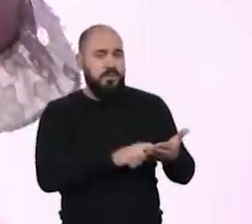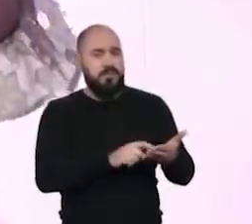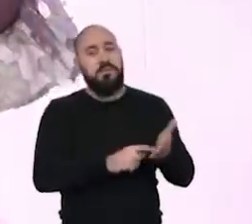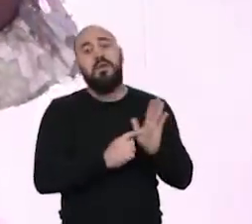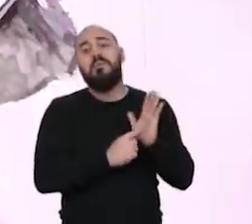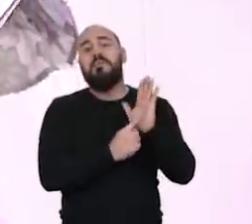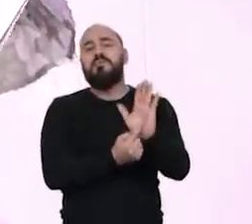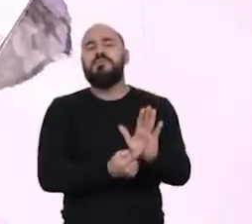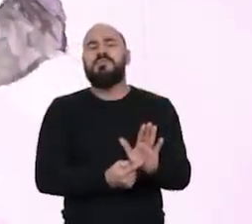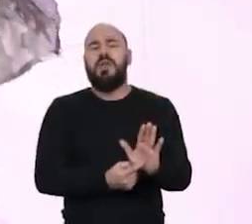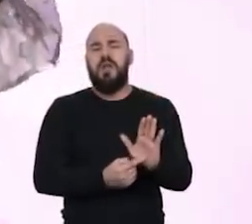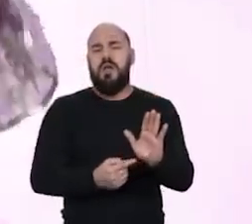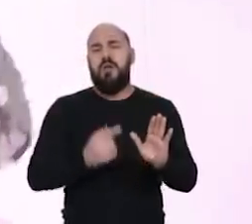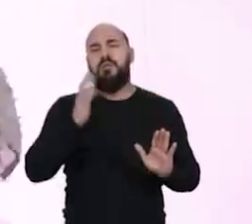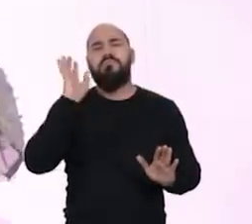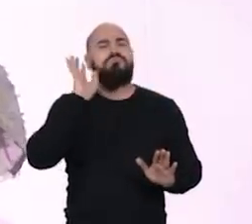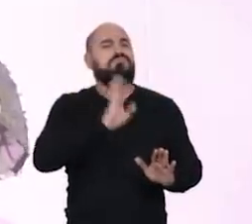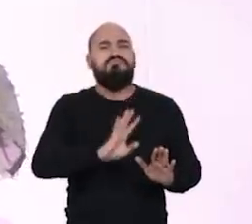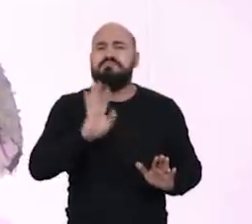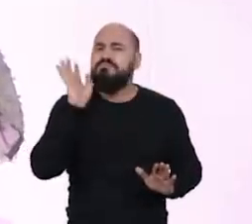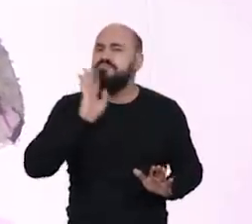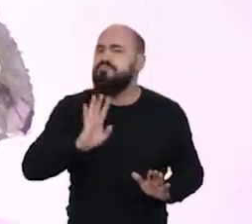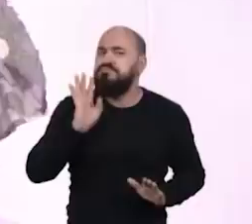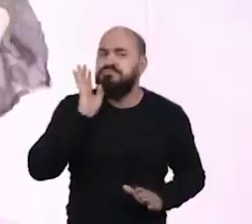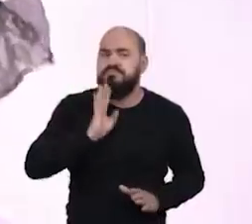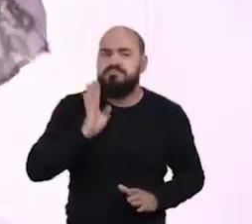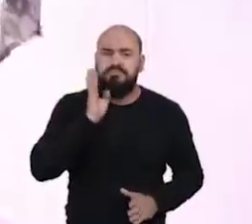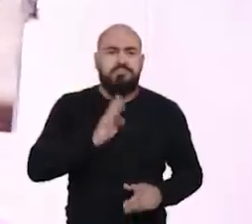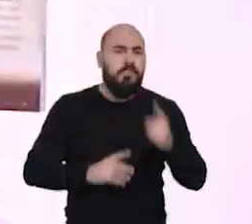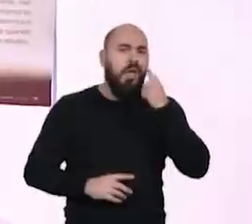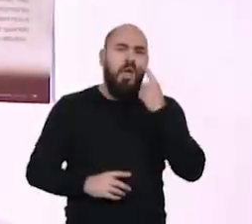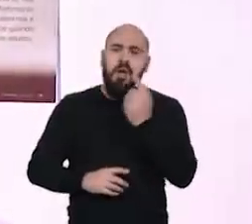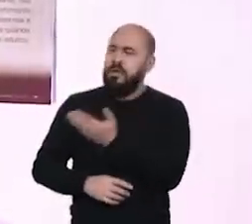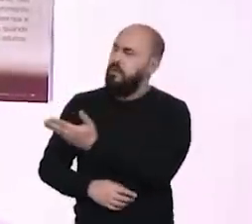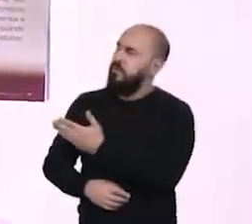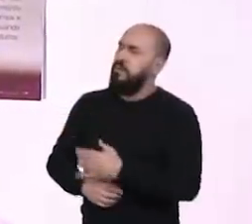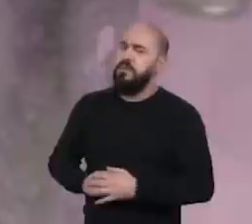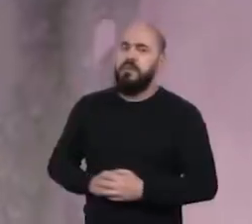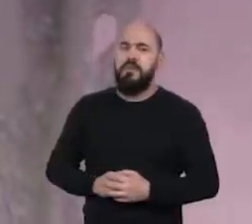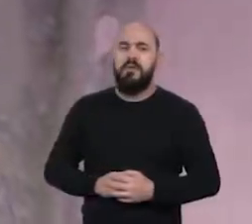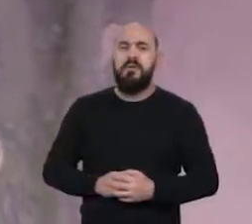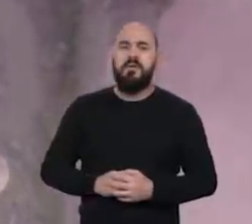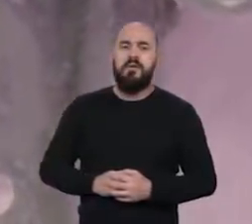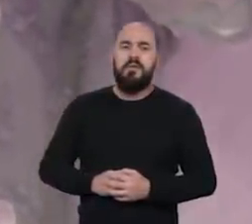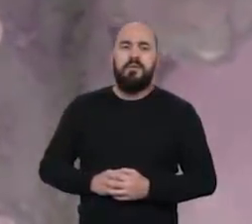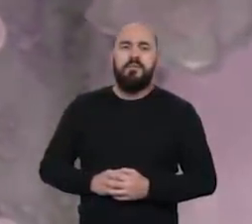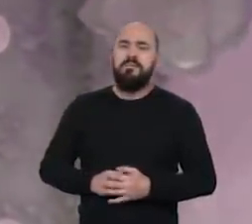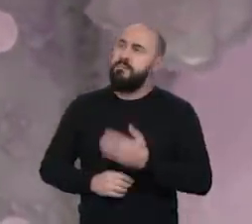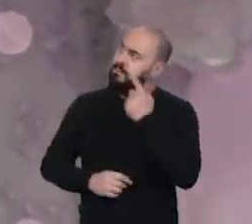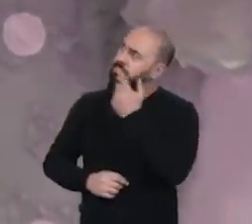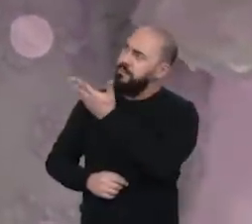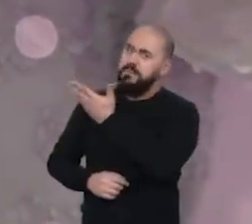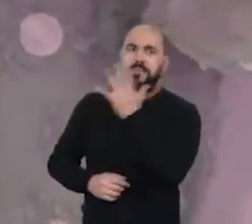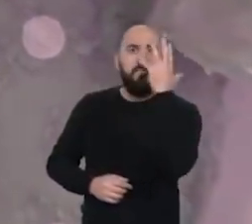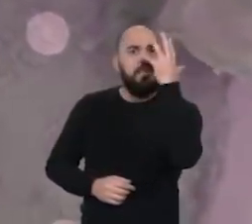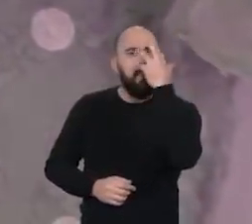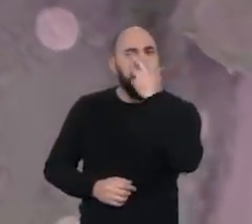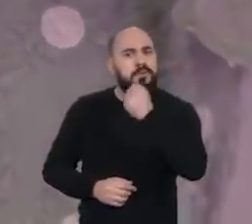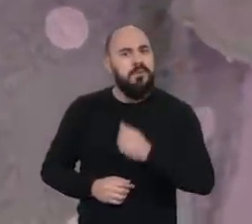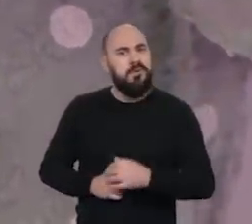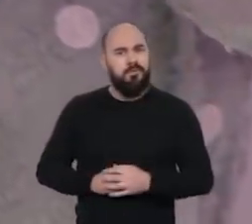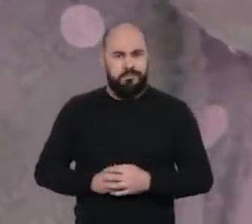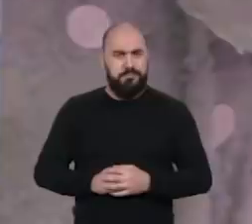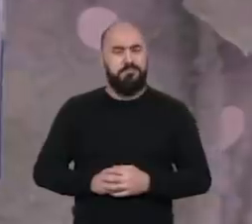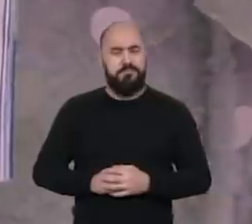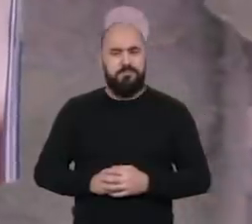aqui para você. Olha que legal que está aqui esse capítulo. Olha aqui. que bacana. Olha só,